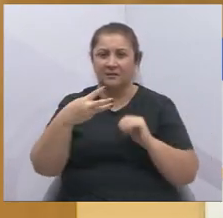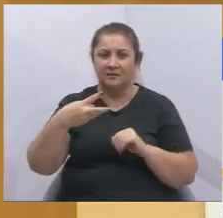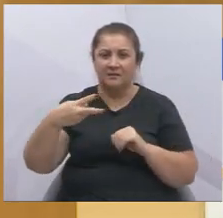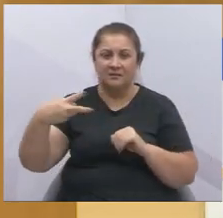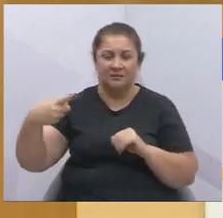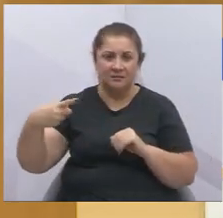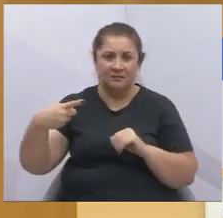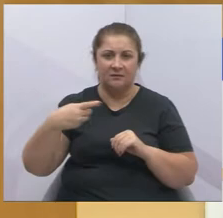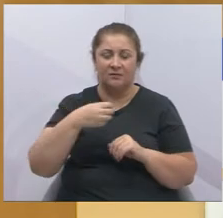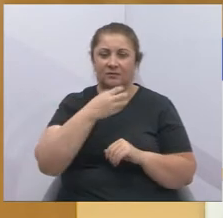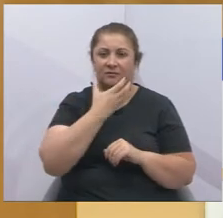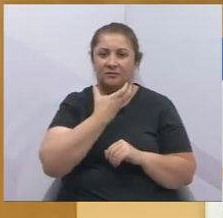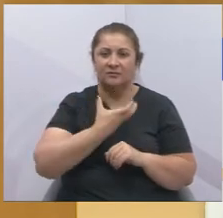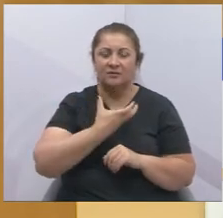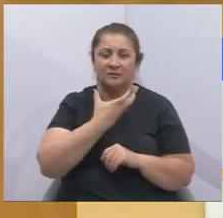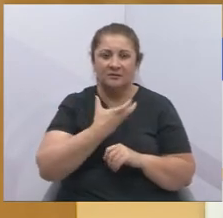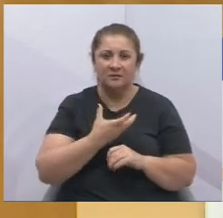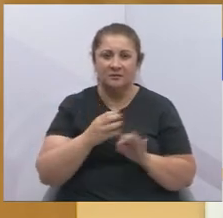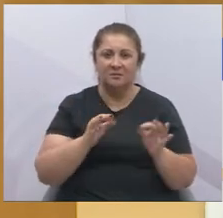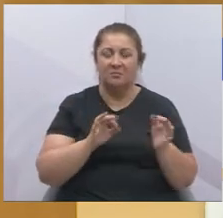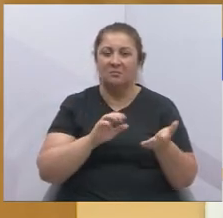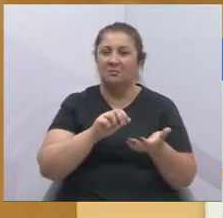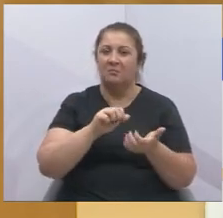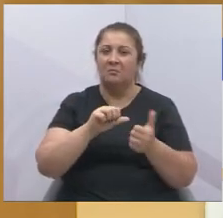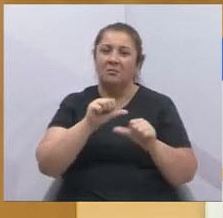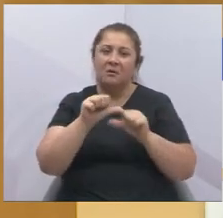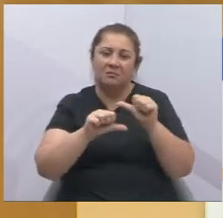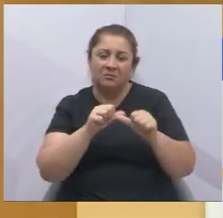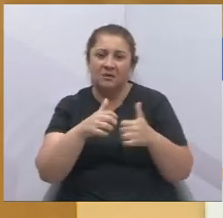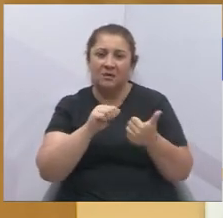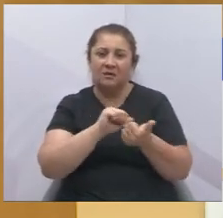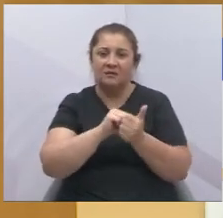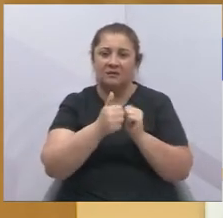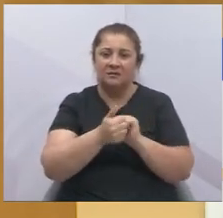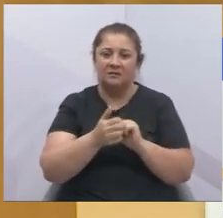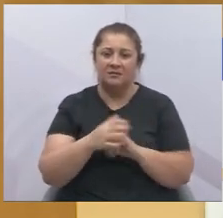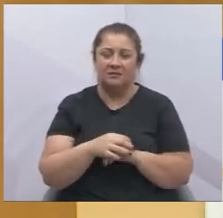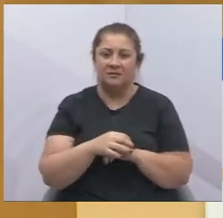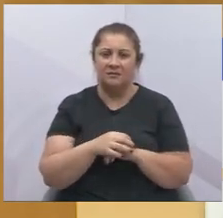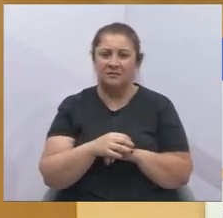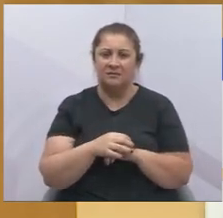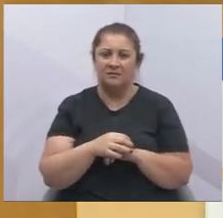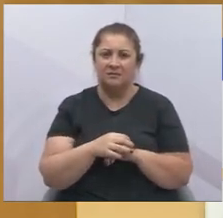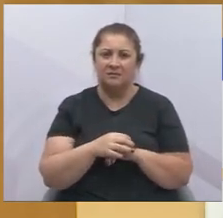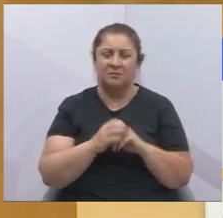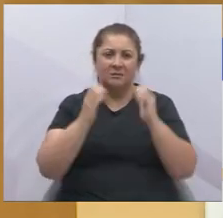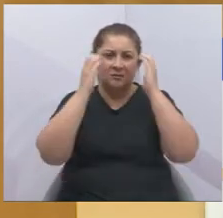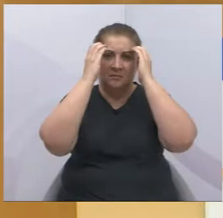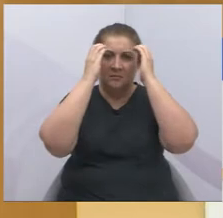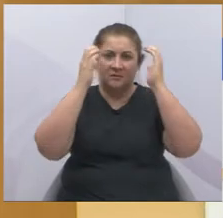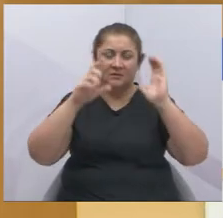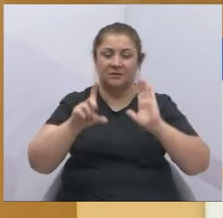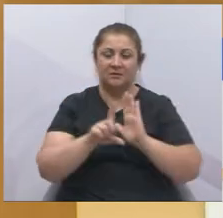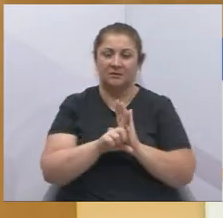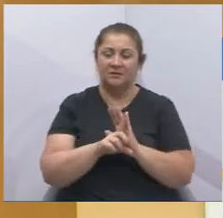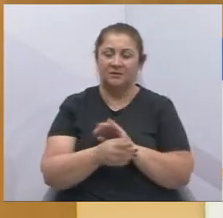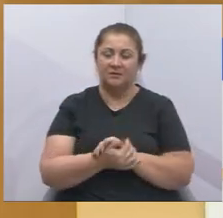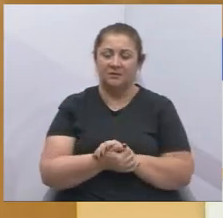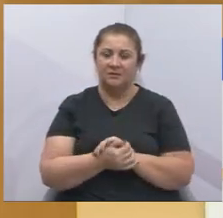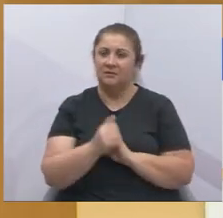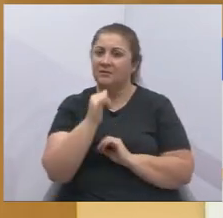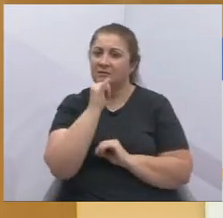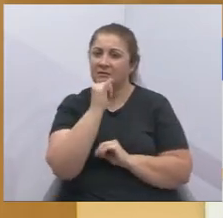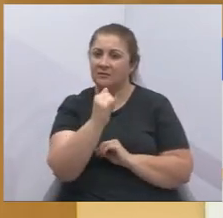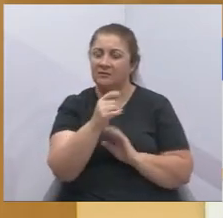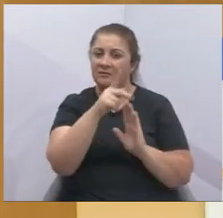dezembro de 2021 para realizar adequações em relação à gravação para cumprimento dessa lei. Ressalta-se que